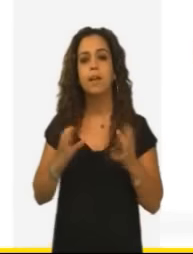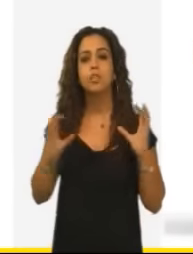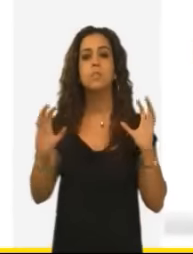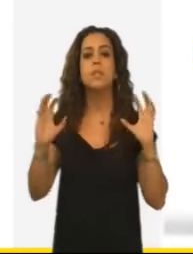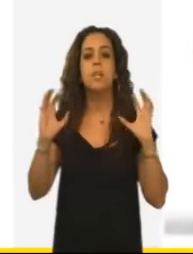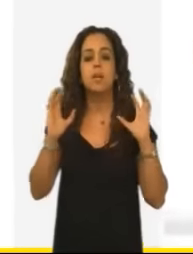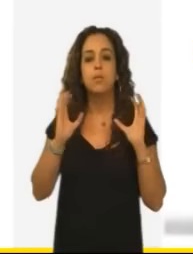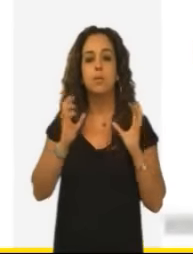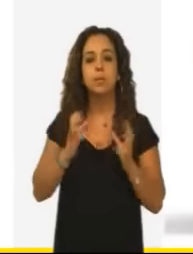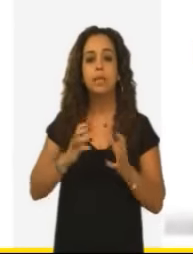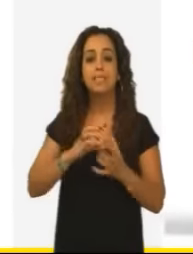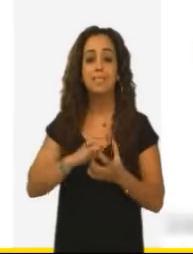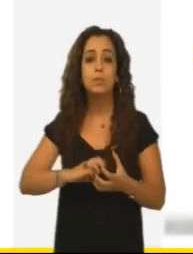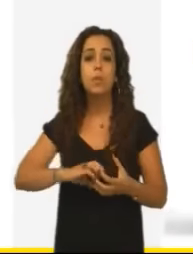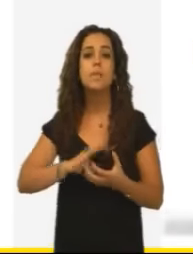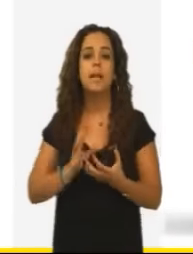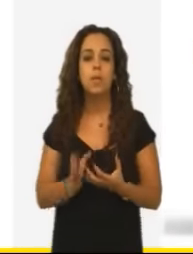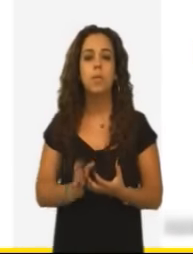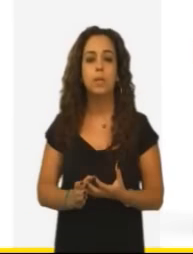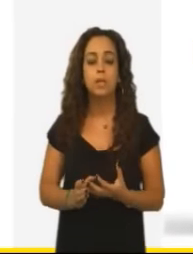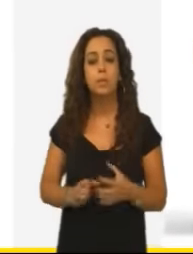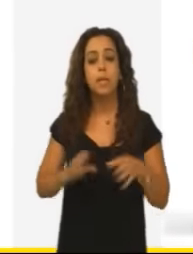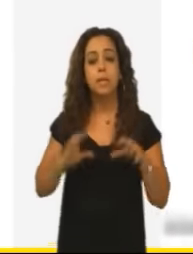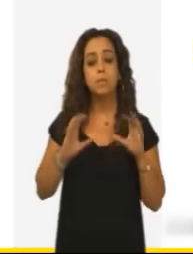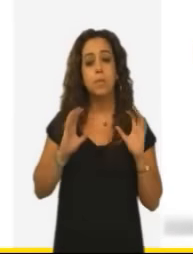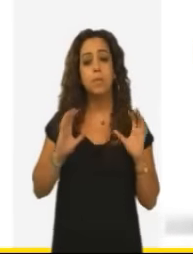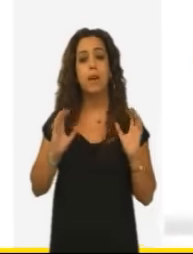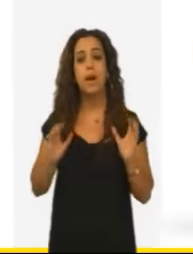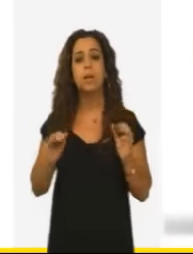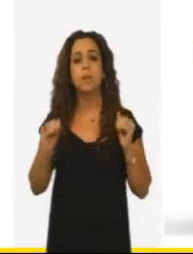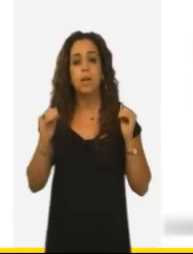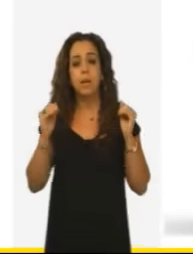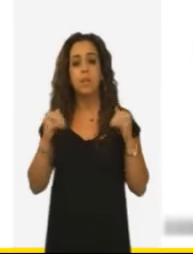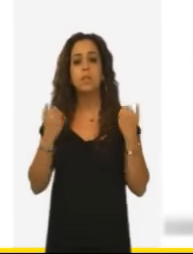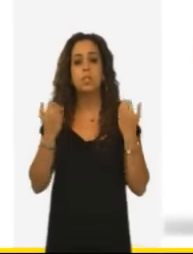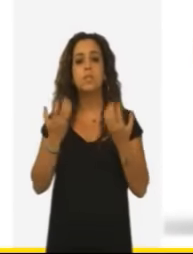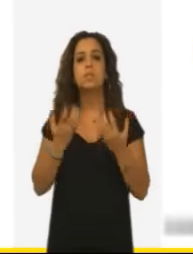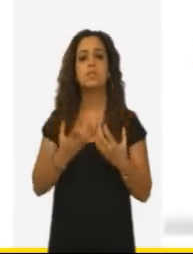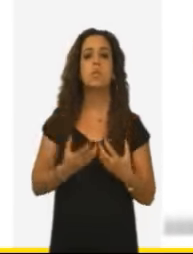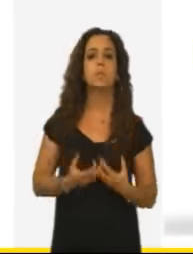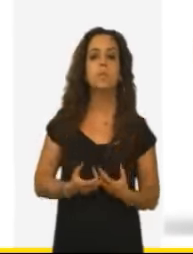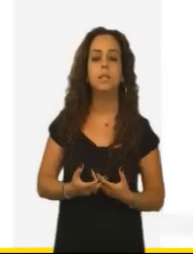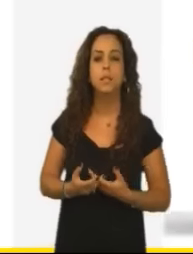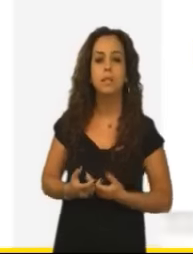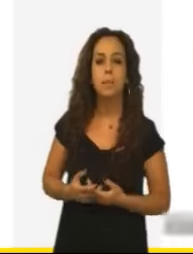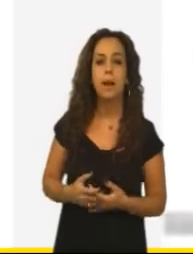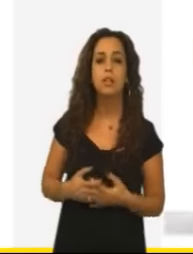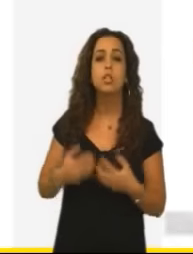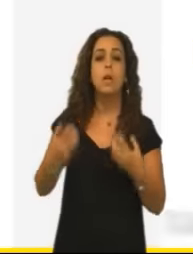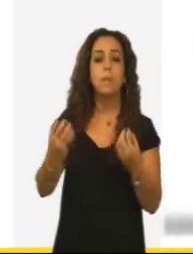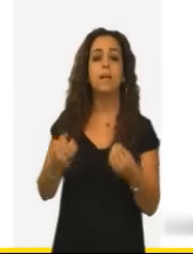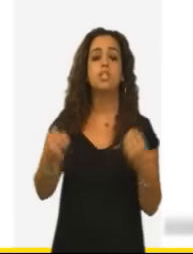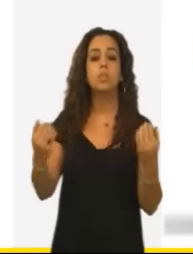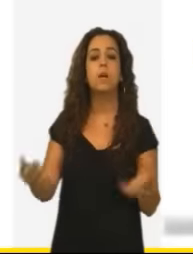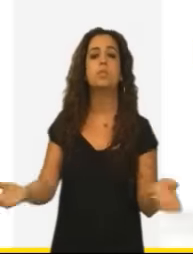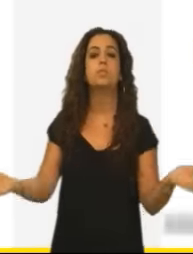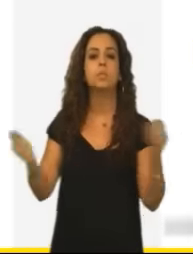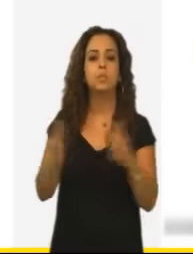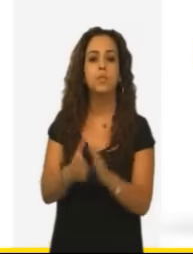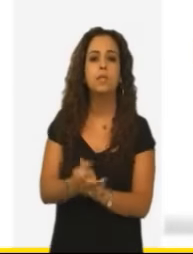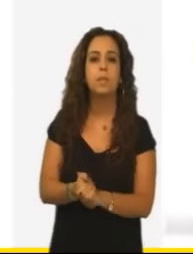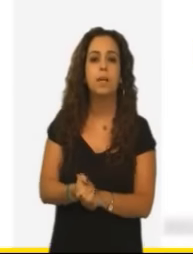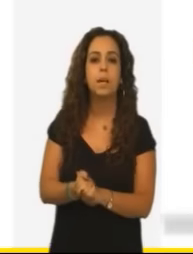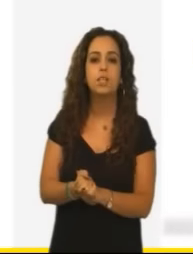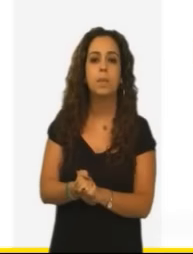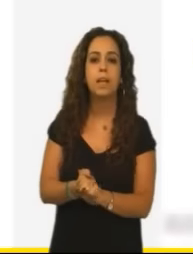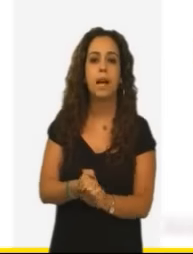nessa parte, eu vou ter que dominar um pouquinho. Então, eu sempre falo que é importante que vocês dominem essa parte para que a gente possa,